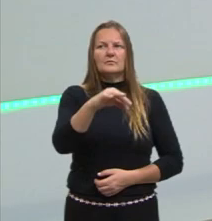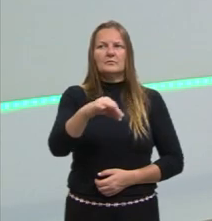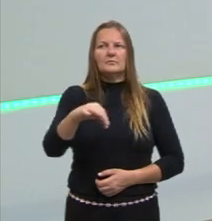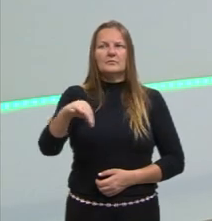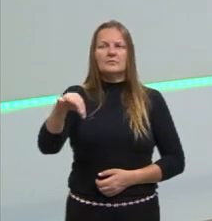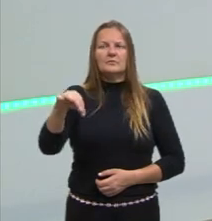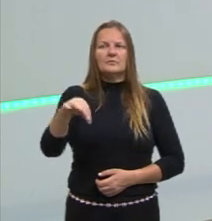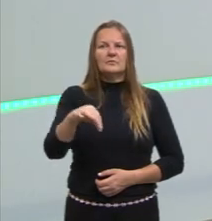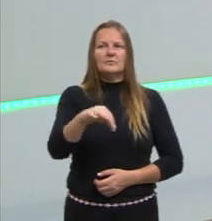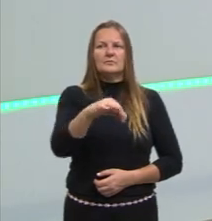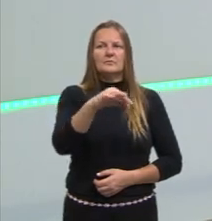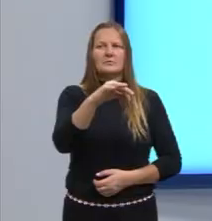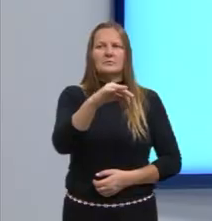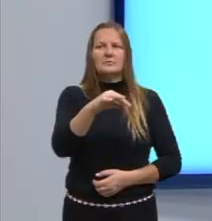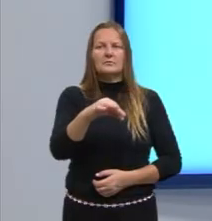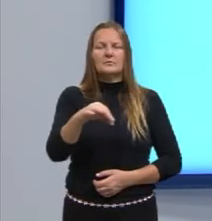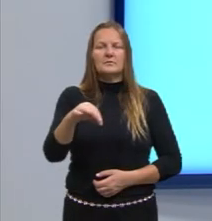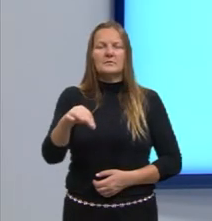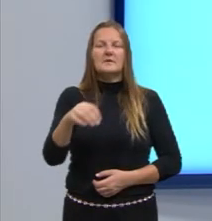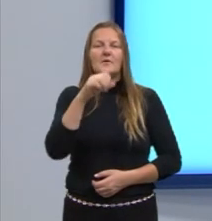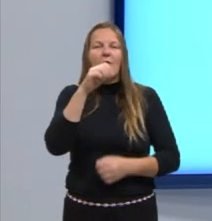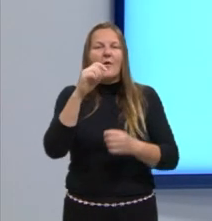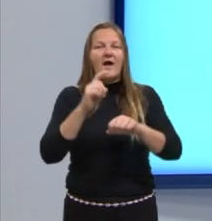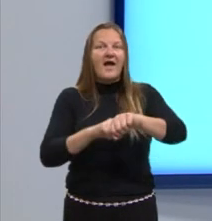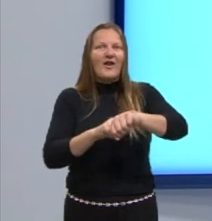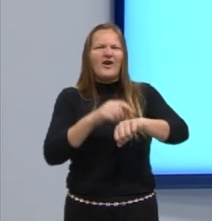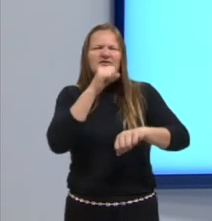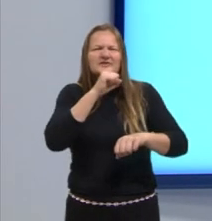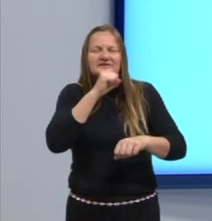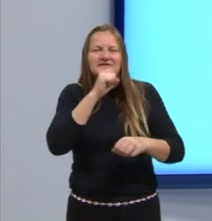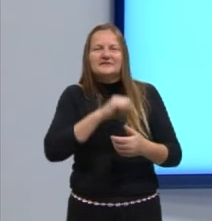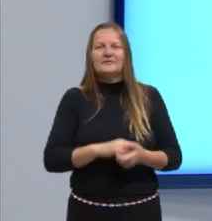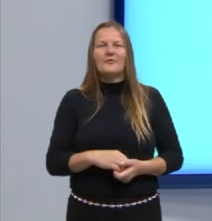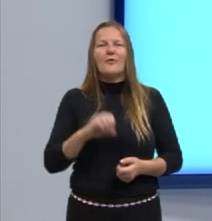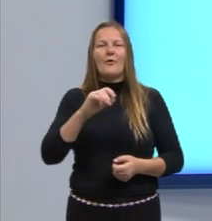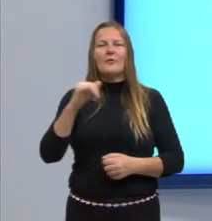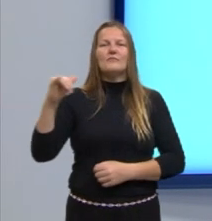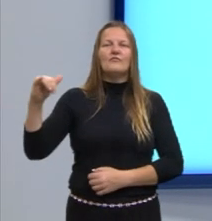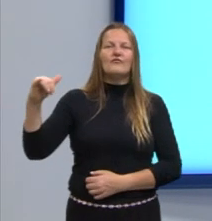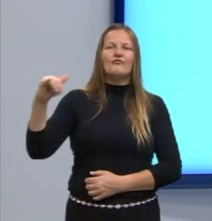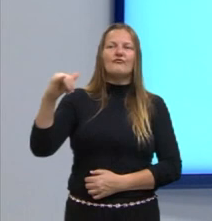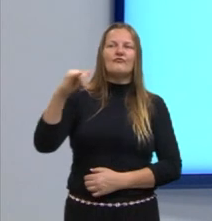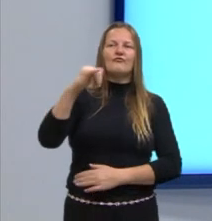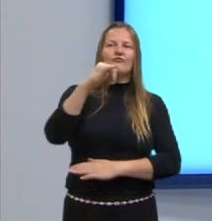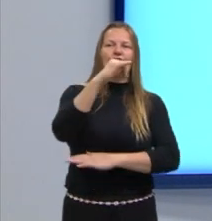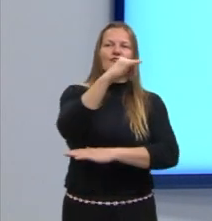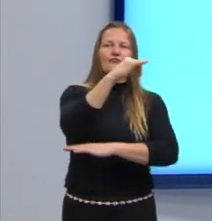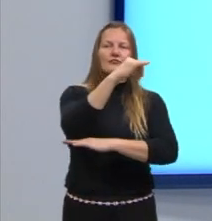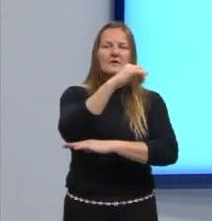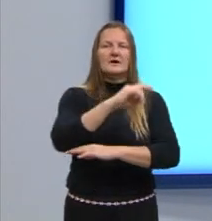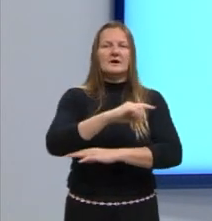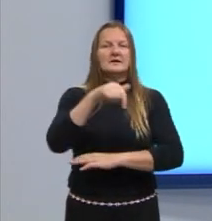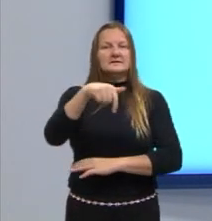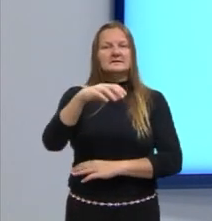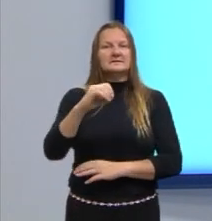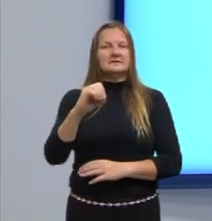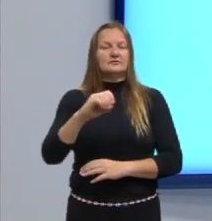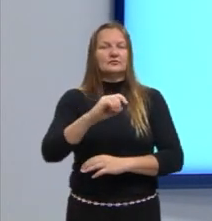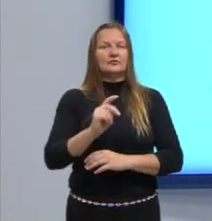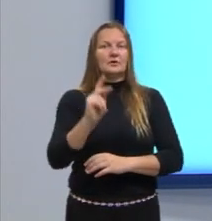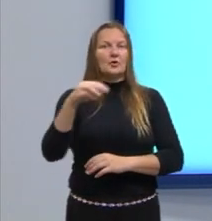que a gente chama em jato viajando numa certa velocidade aqui a 700 km por hora né porque é um jato